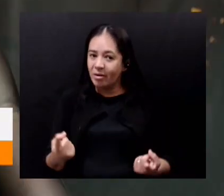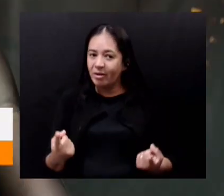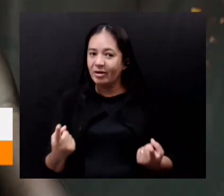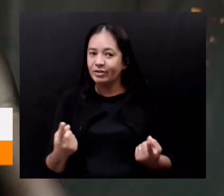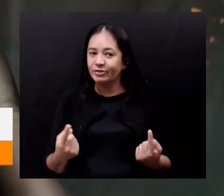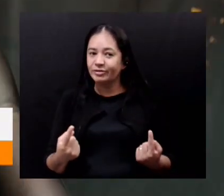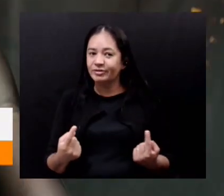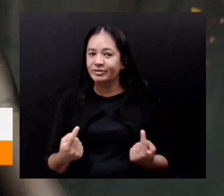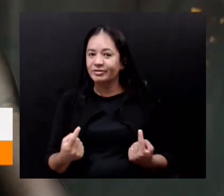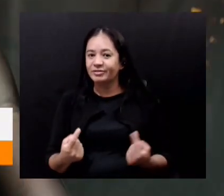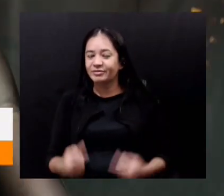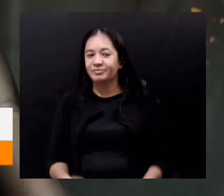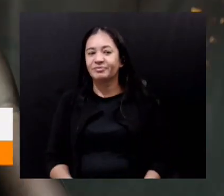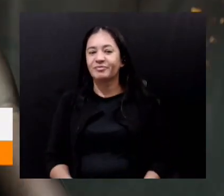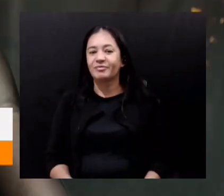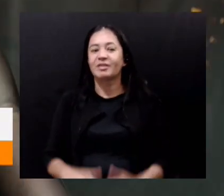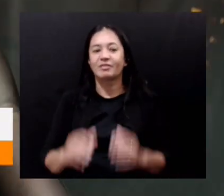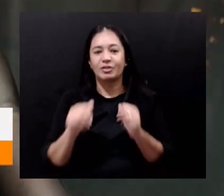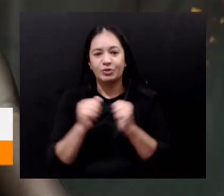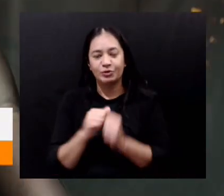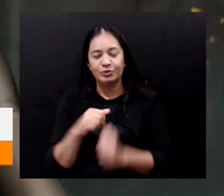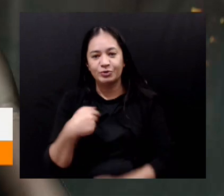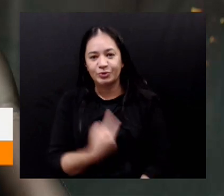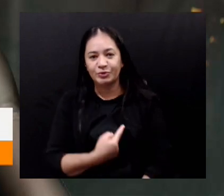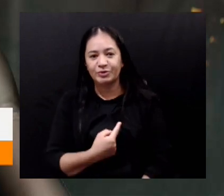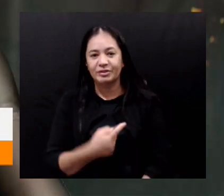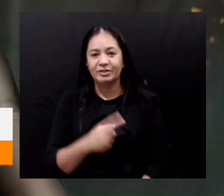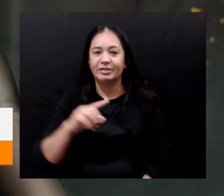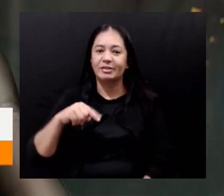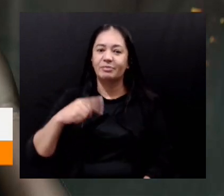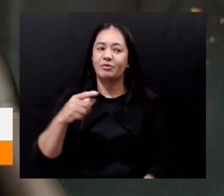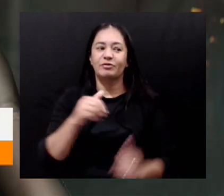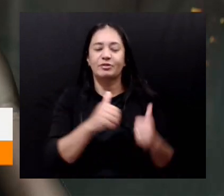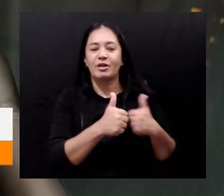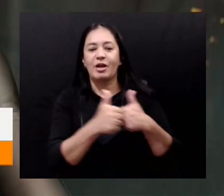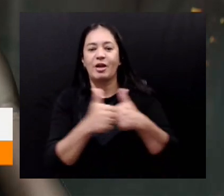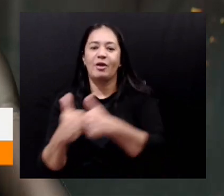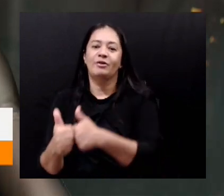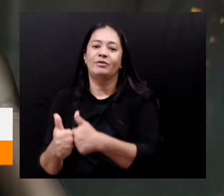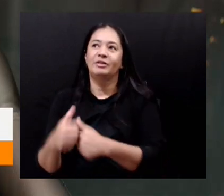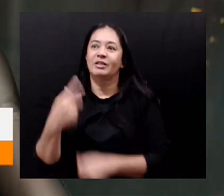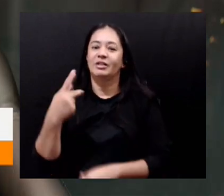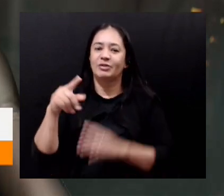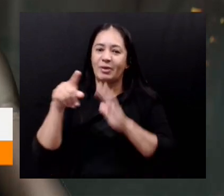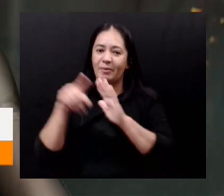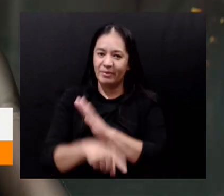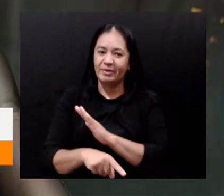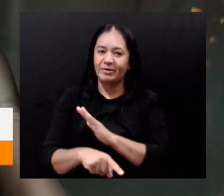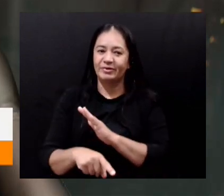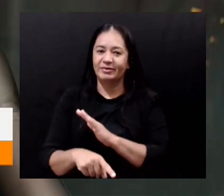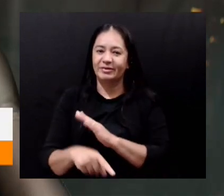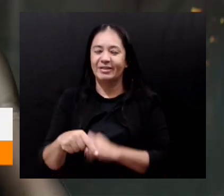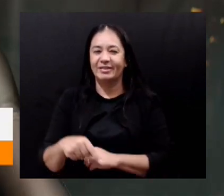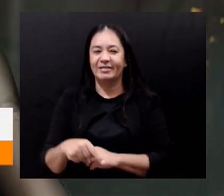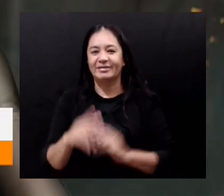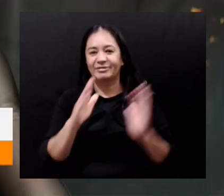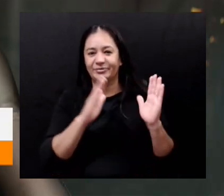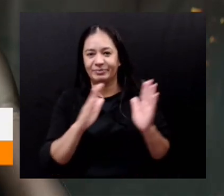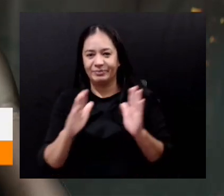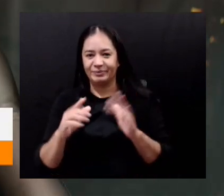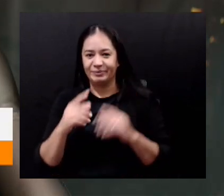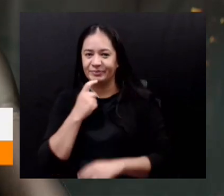vai ficar com a gente, vai responder, e daí você vai acompanhar a sua pergunta e a sua resposta, passando aqui na programação da TV Câmara Campinas.